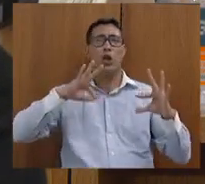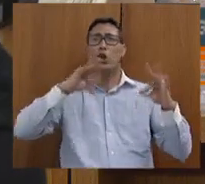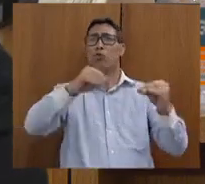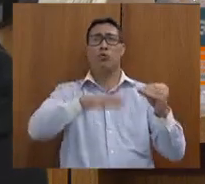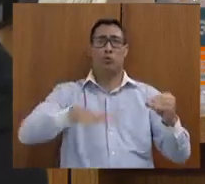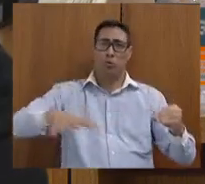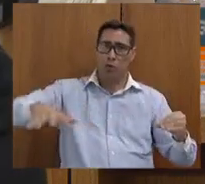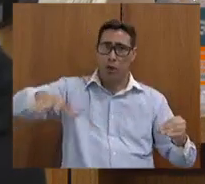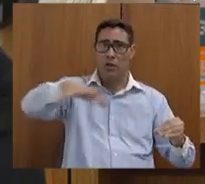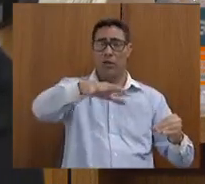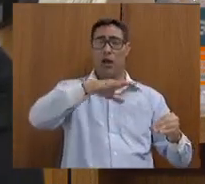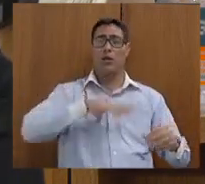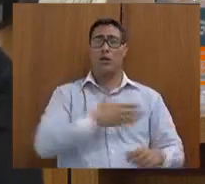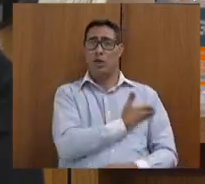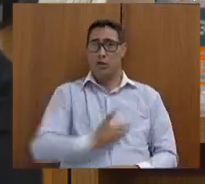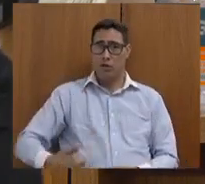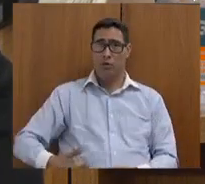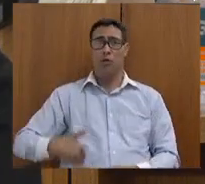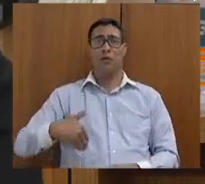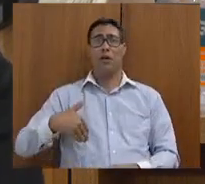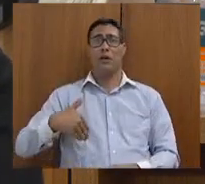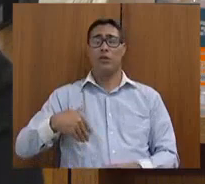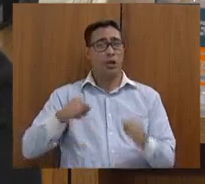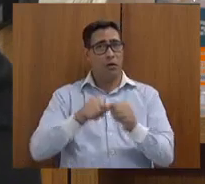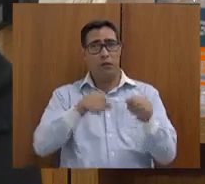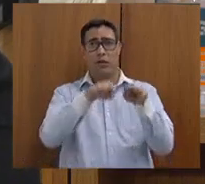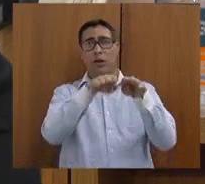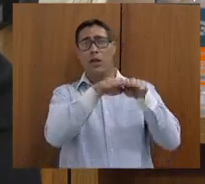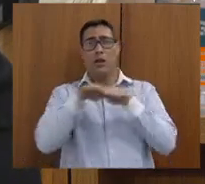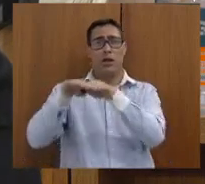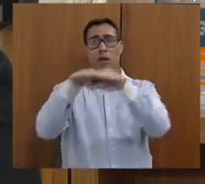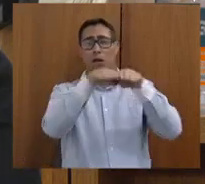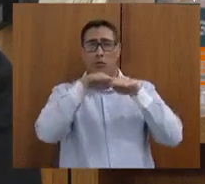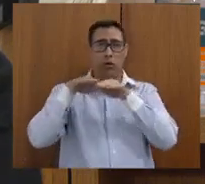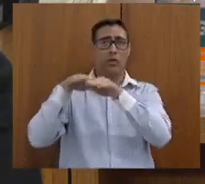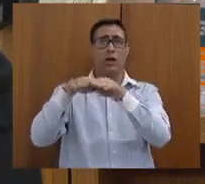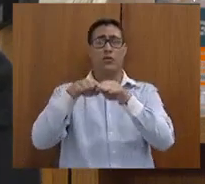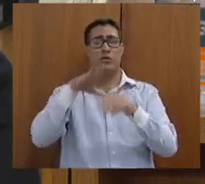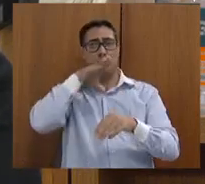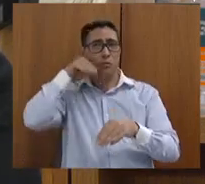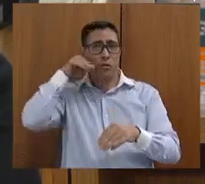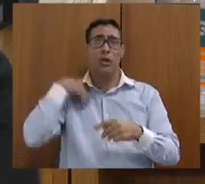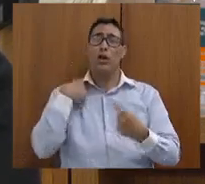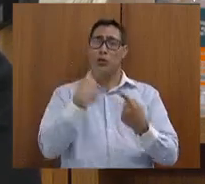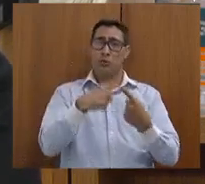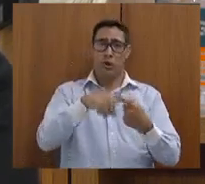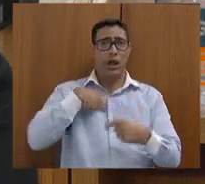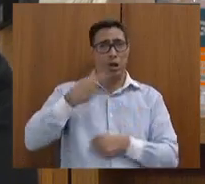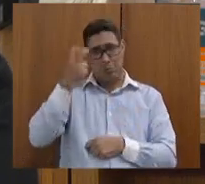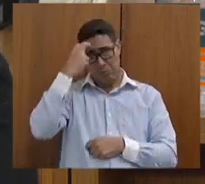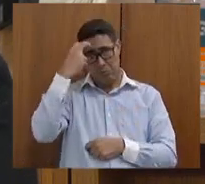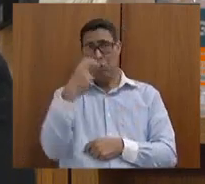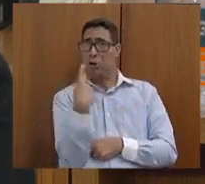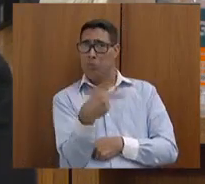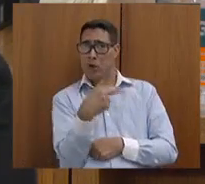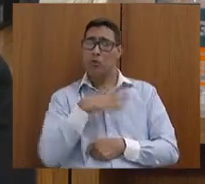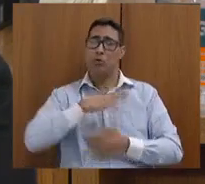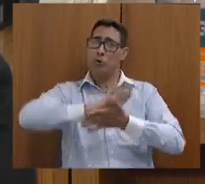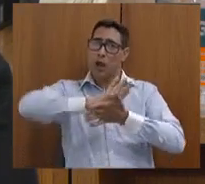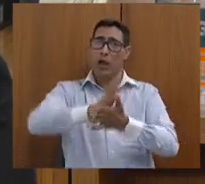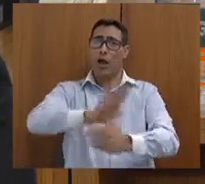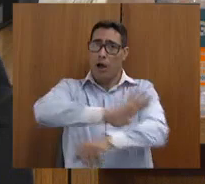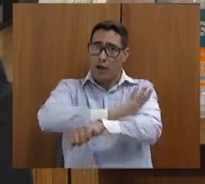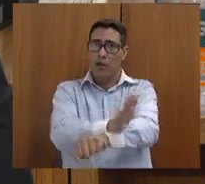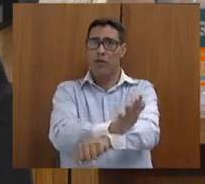e os governos que não fazem Equidade nos seus quadros é porque reproduz uma cultura institucional racista